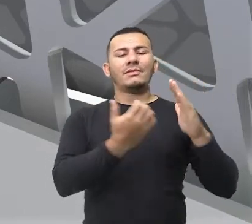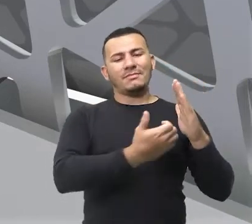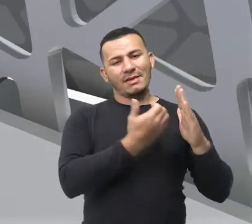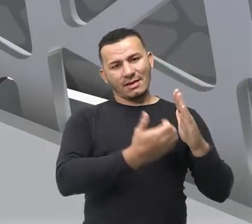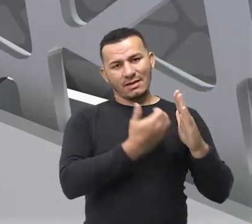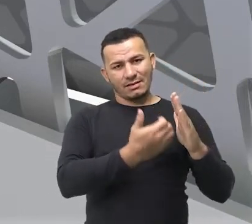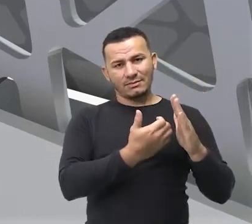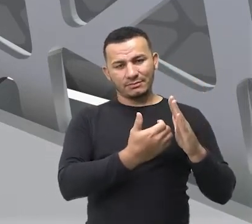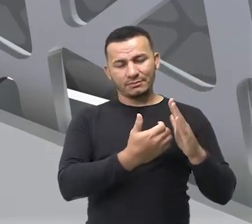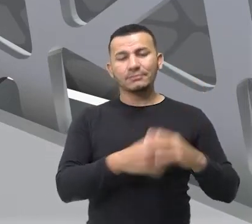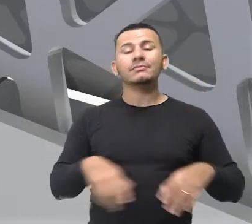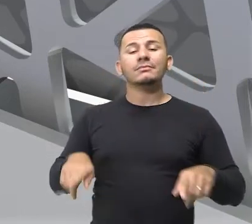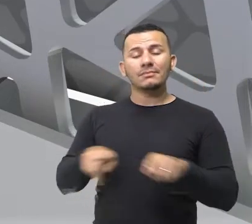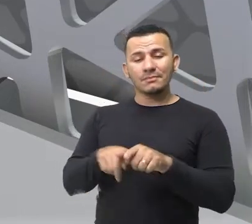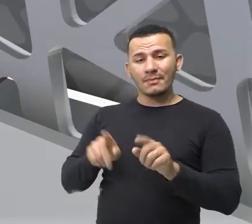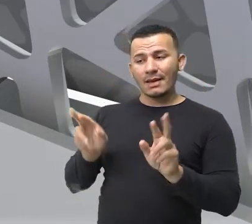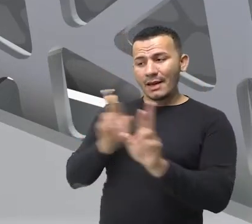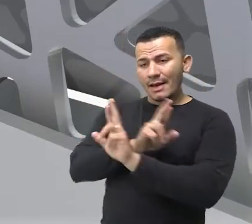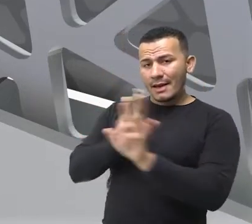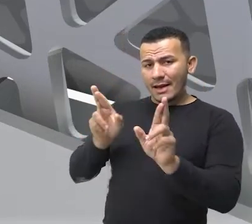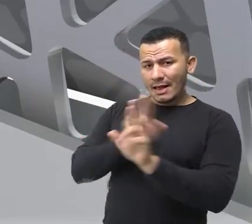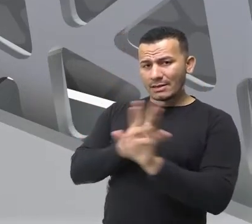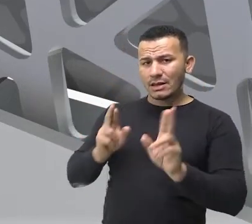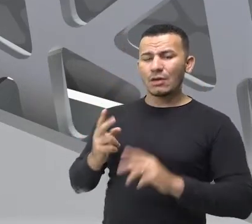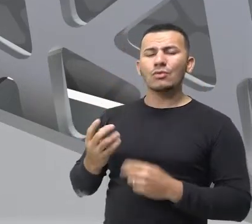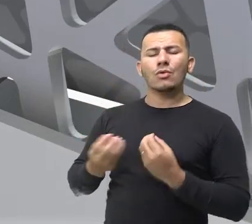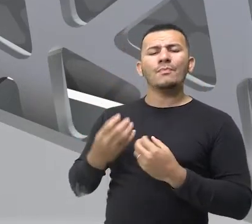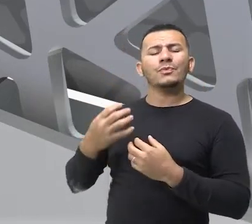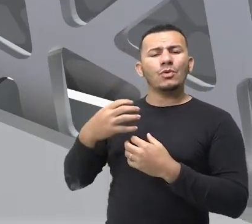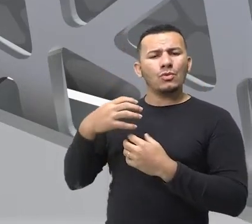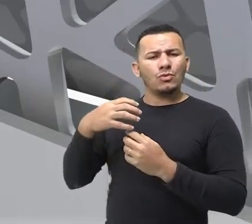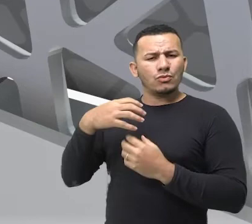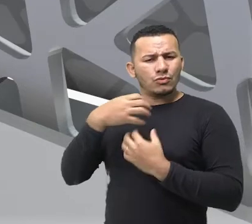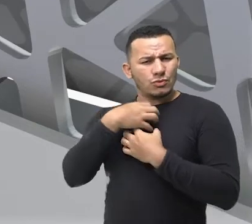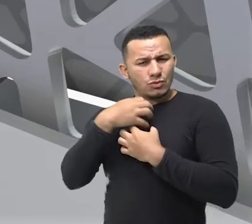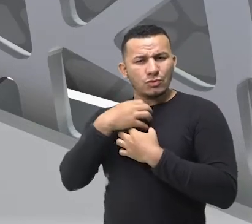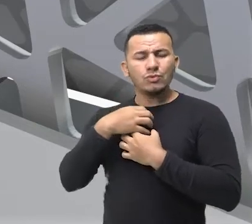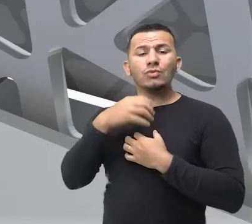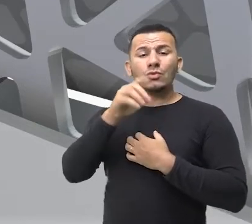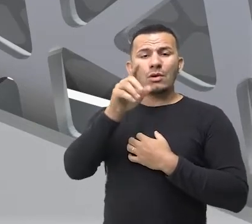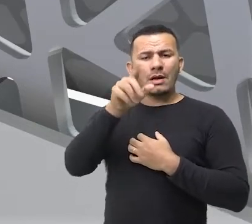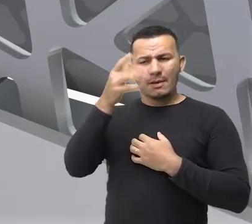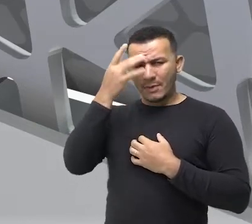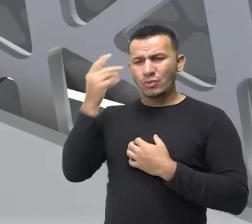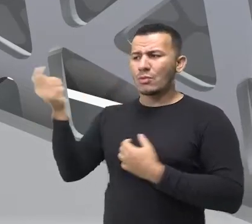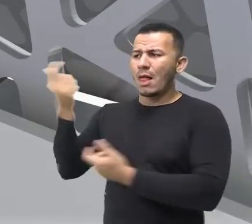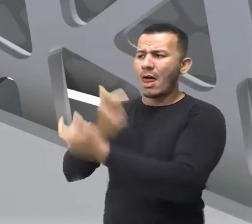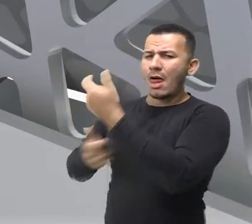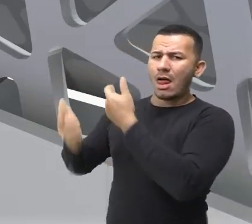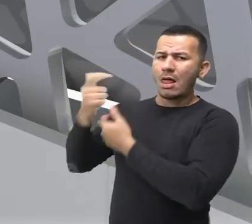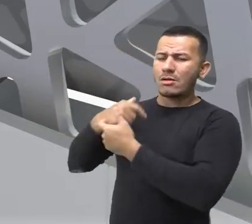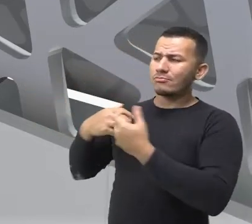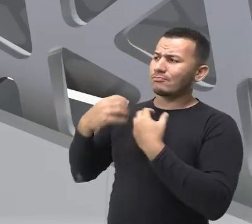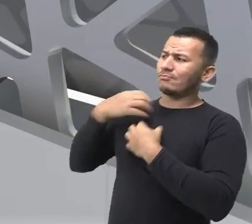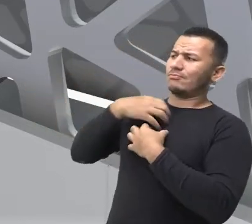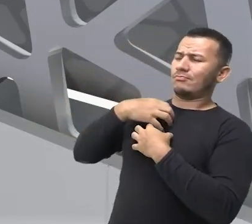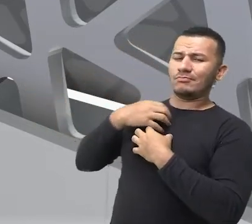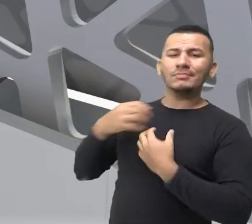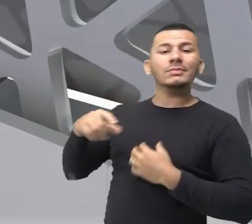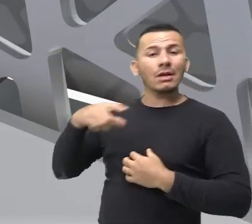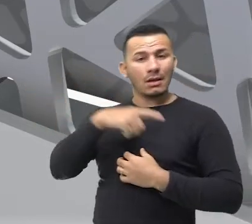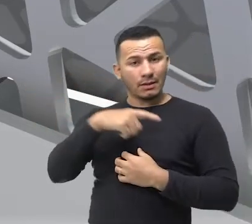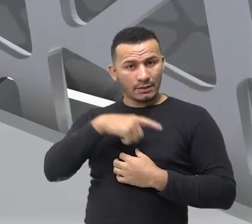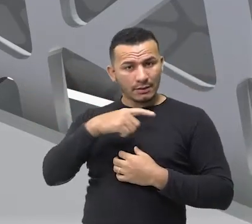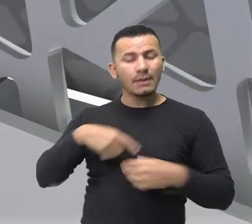e também que essa relação à forma como o diretor foi tratado foi o grande problema a gente tem